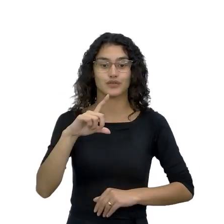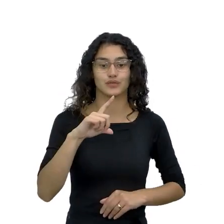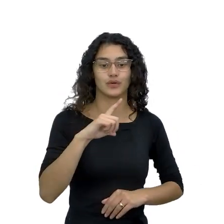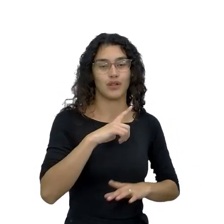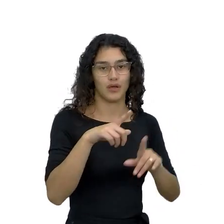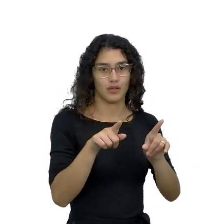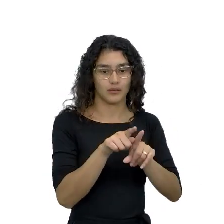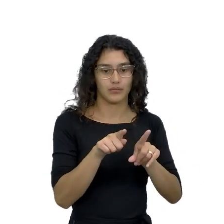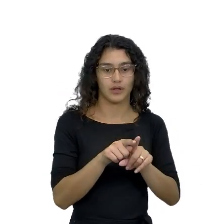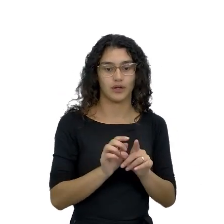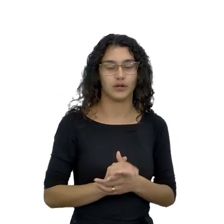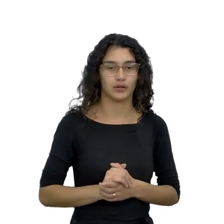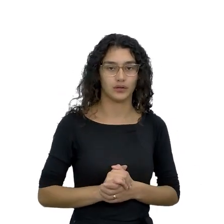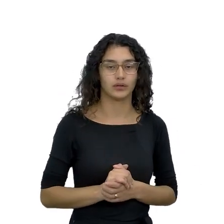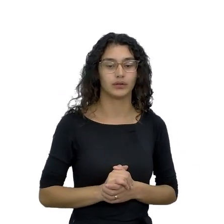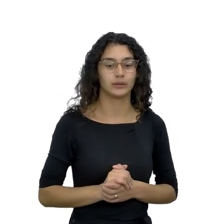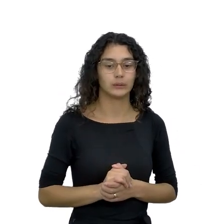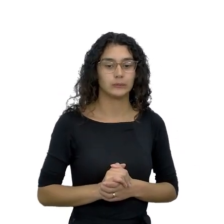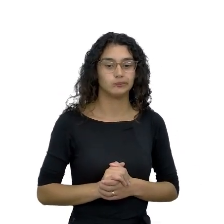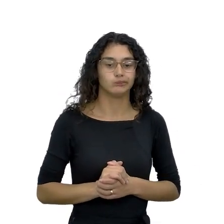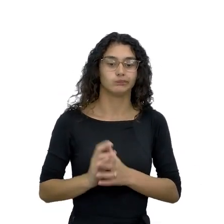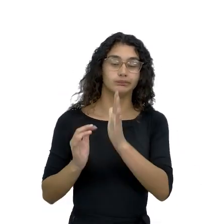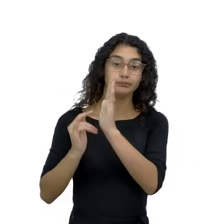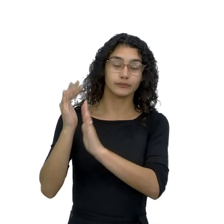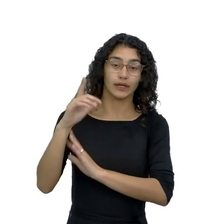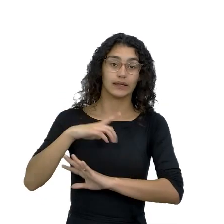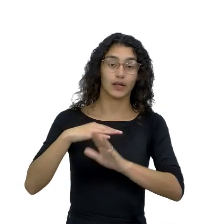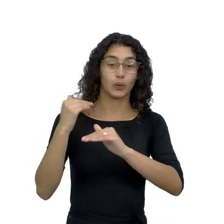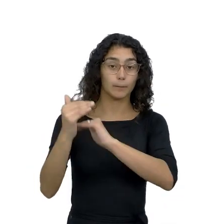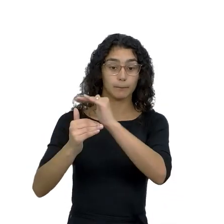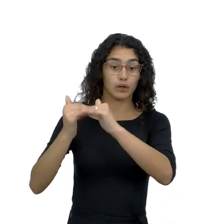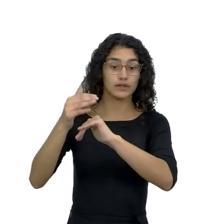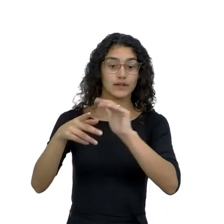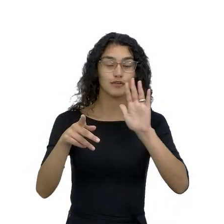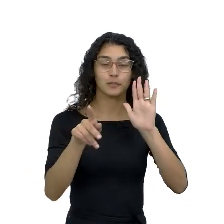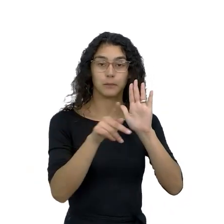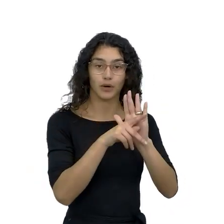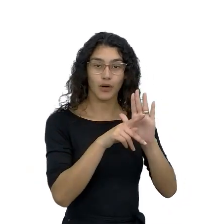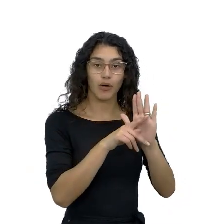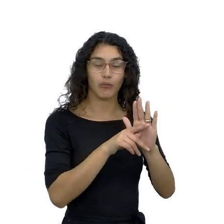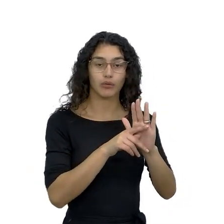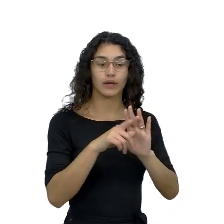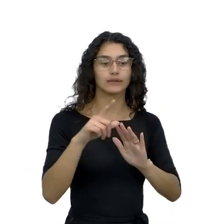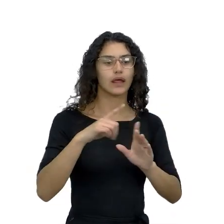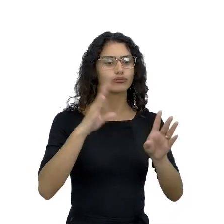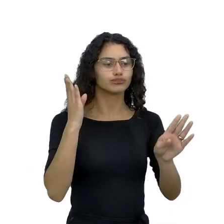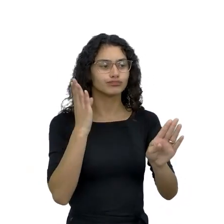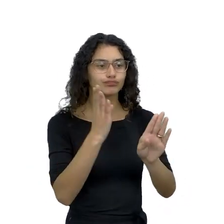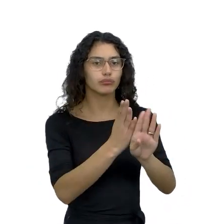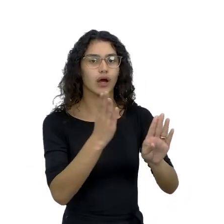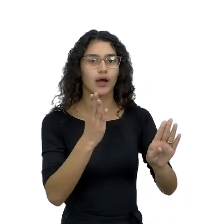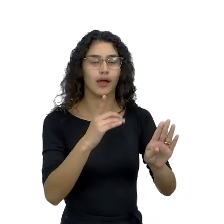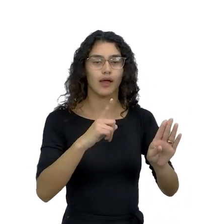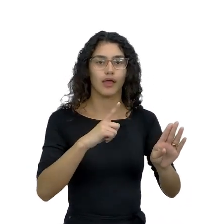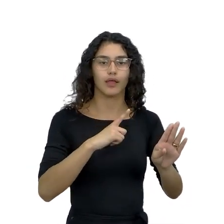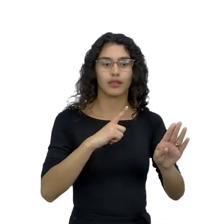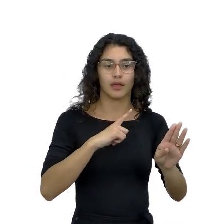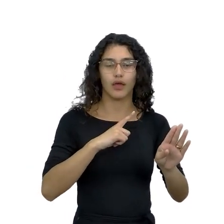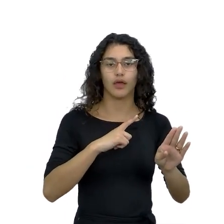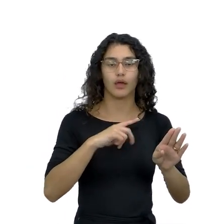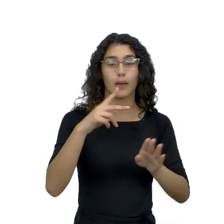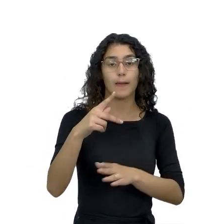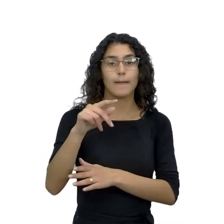fossilização. Então, além desse processo de fossilização, as descobertas